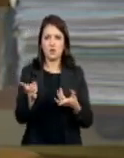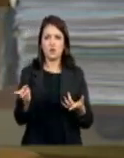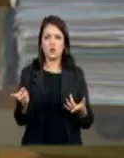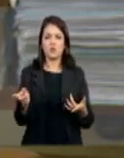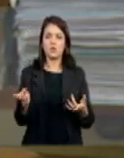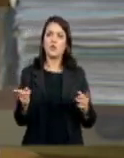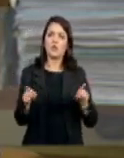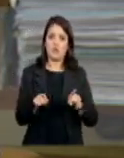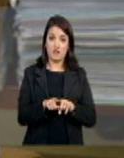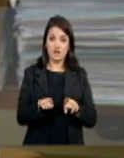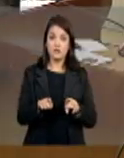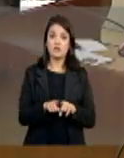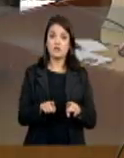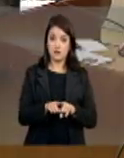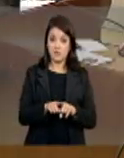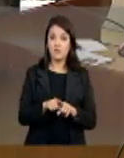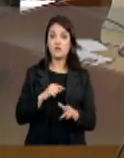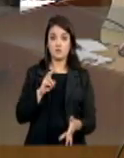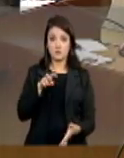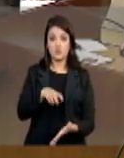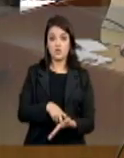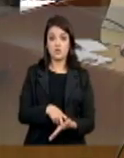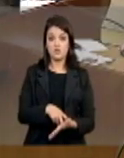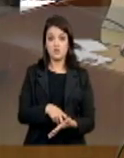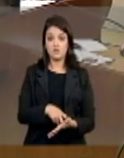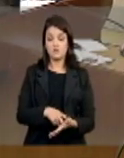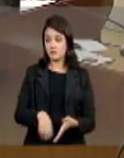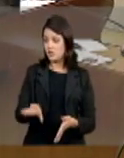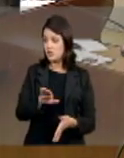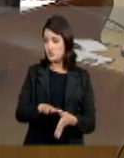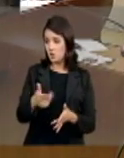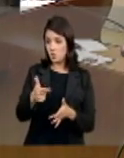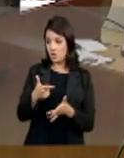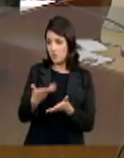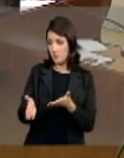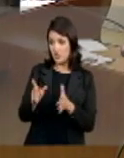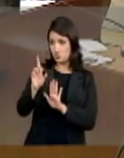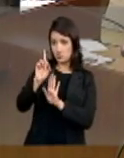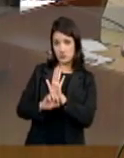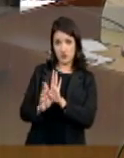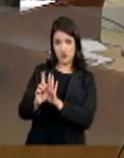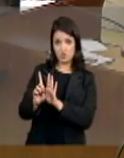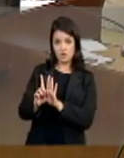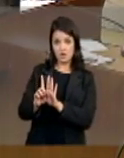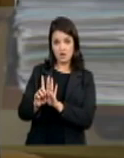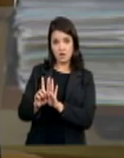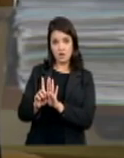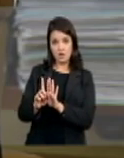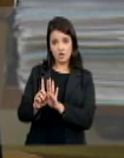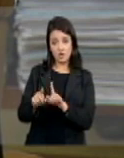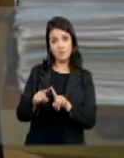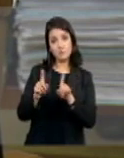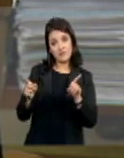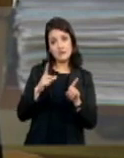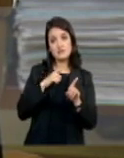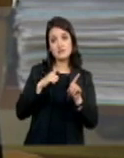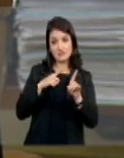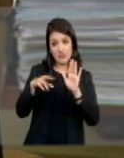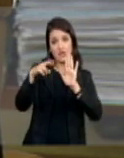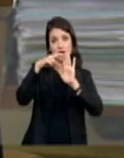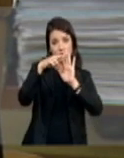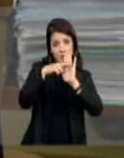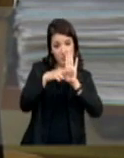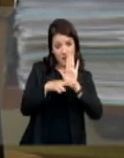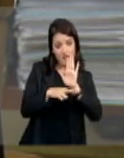até mesmo dos poderes punitivos de que tais órgãos se acham investidos ao contrário a observância dos direitos e